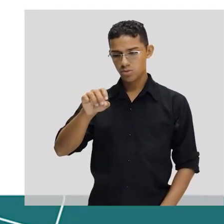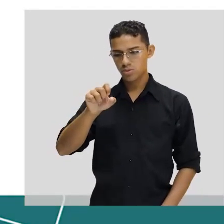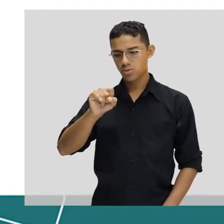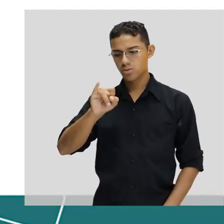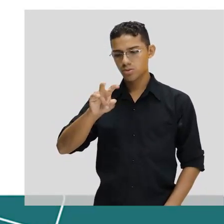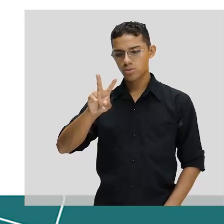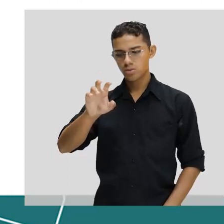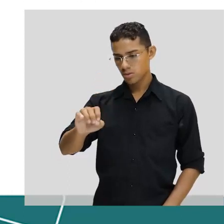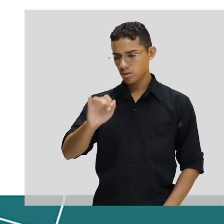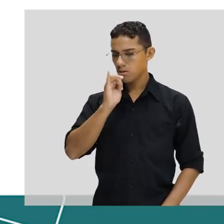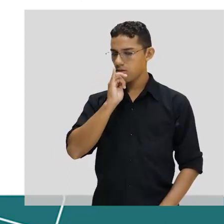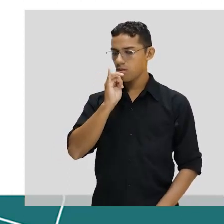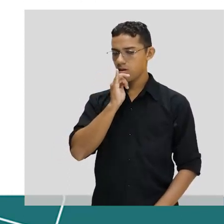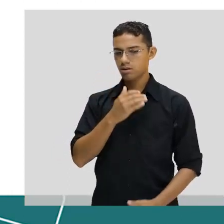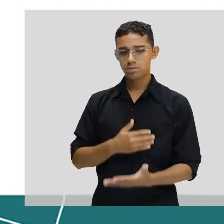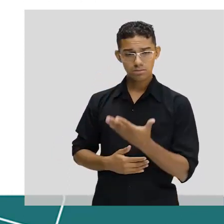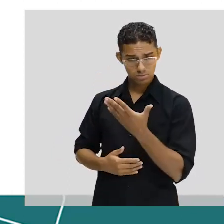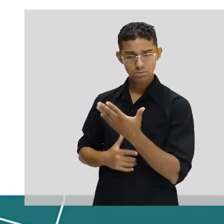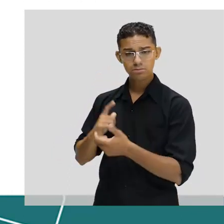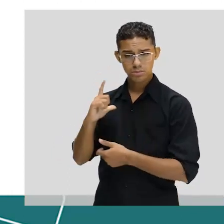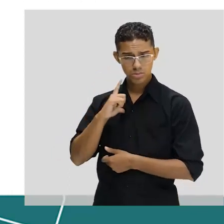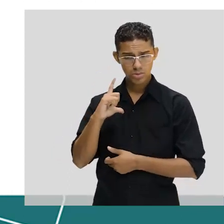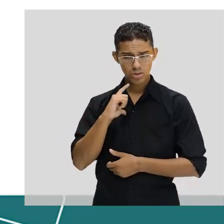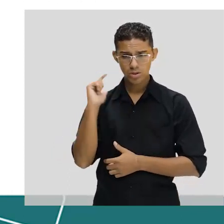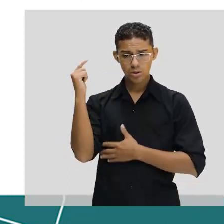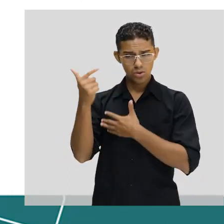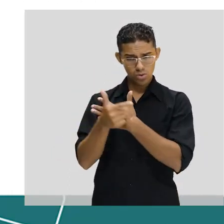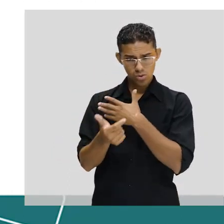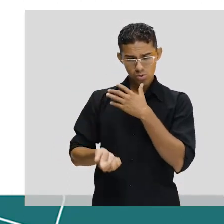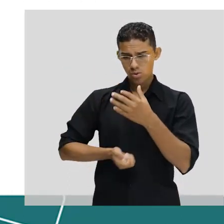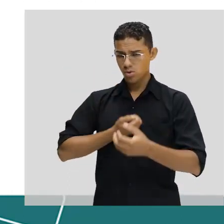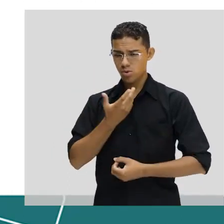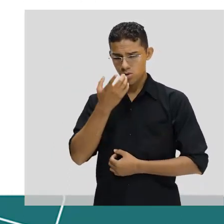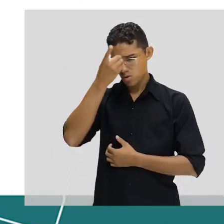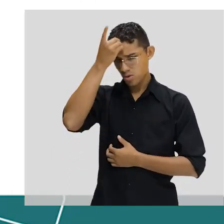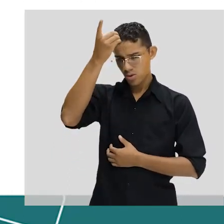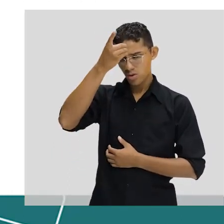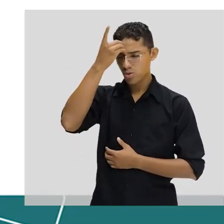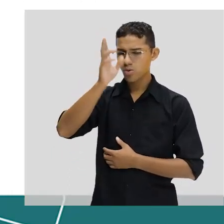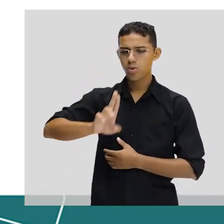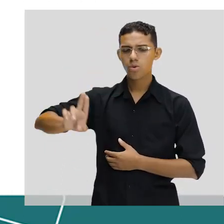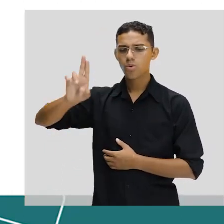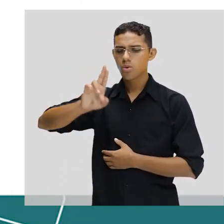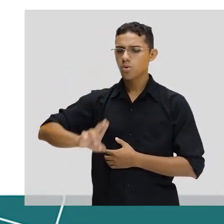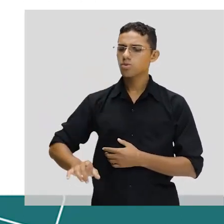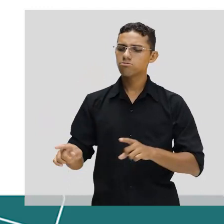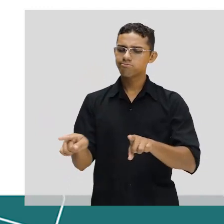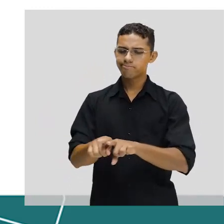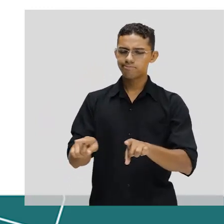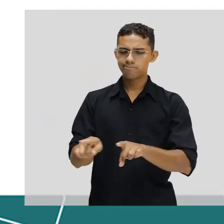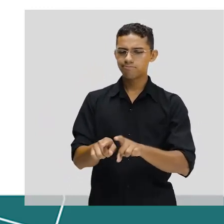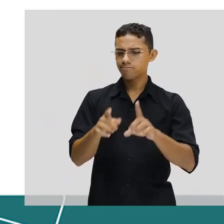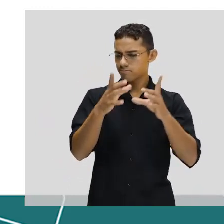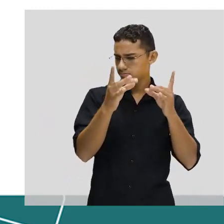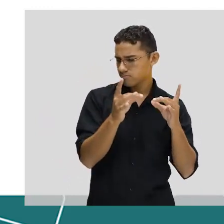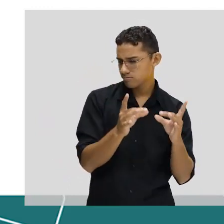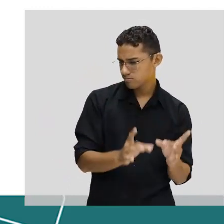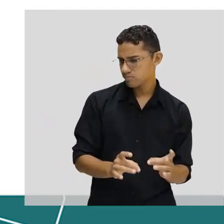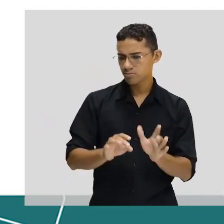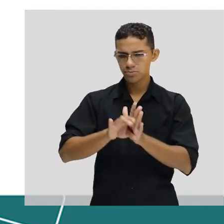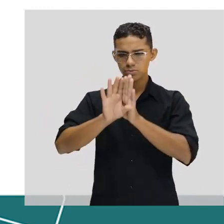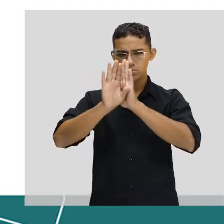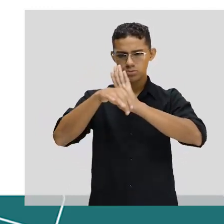texto expositivo possui a função de expor determinada ideia, utilizando-se de recursos como definição,